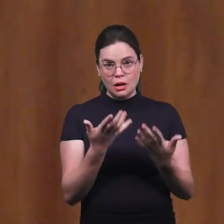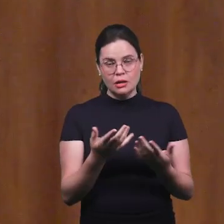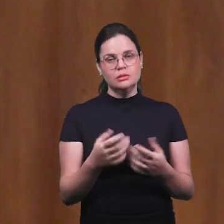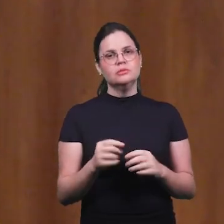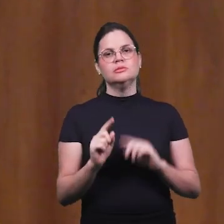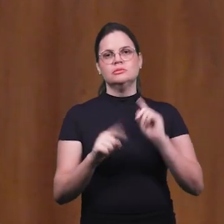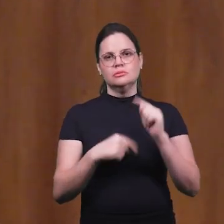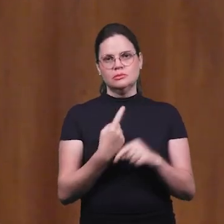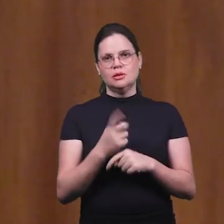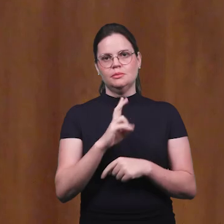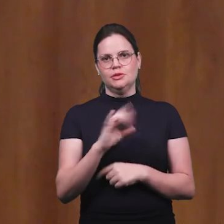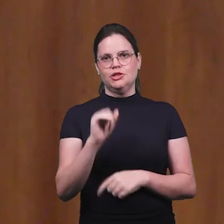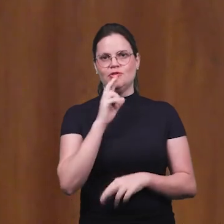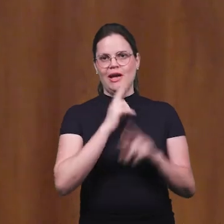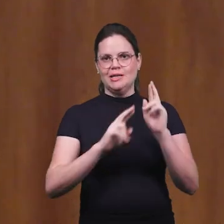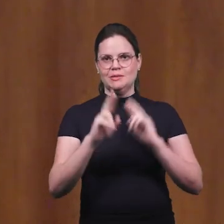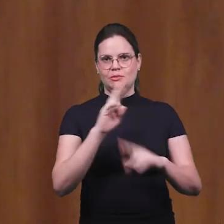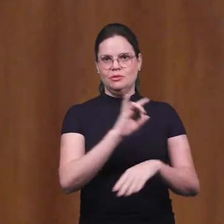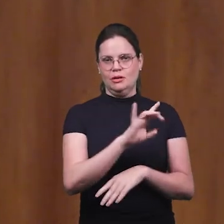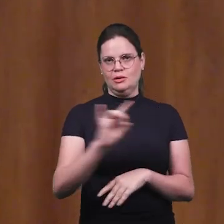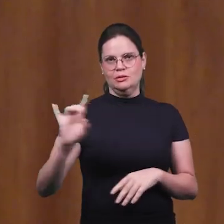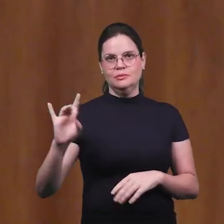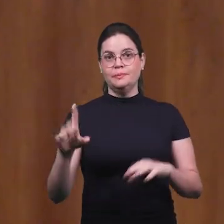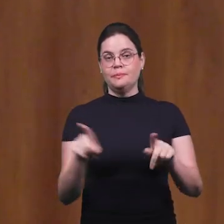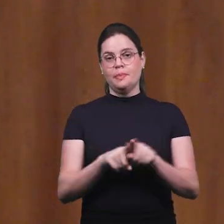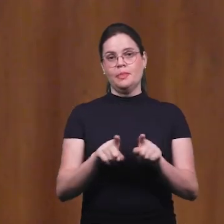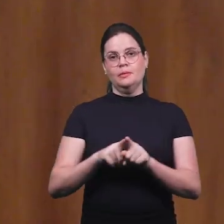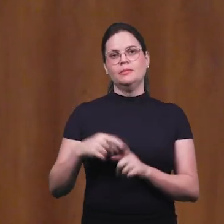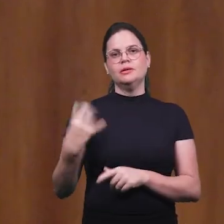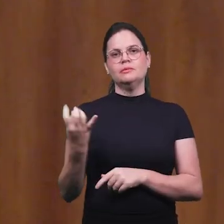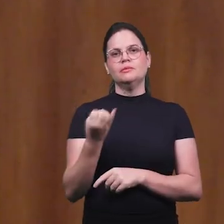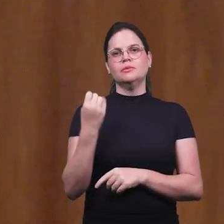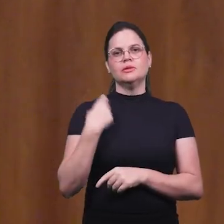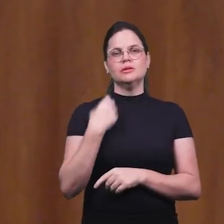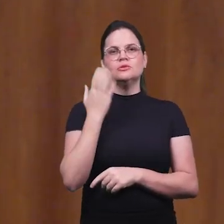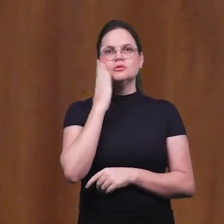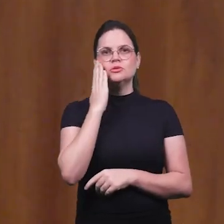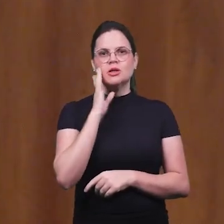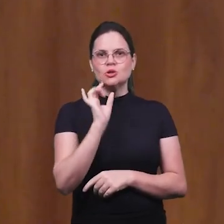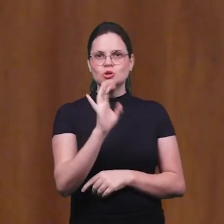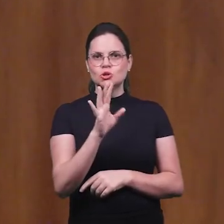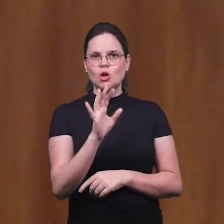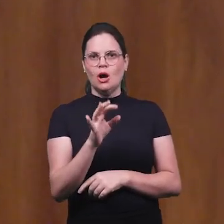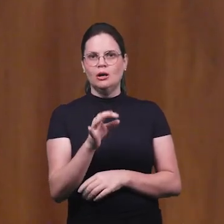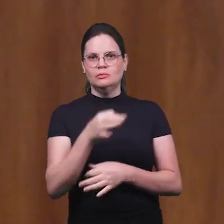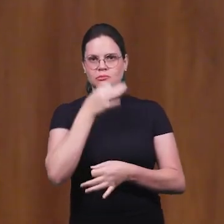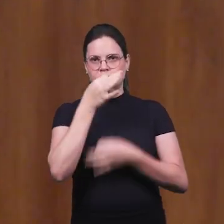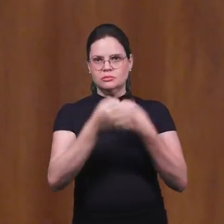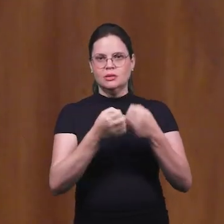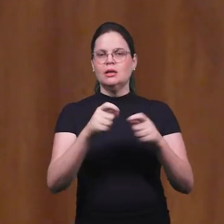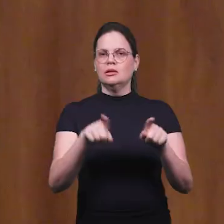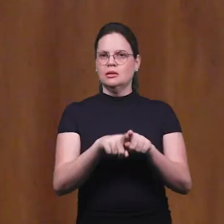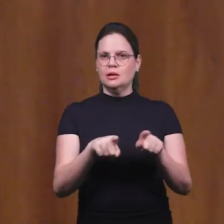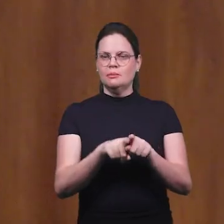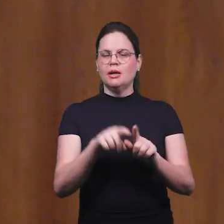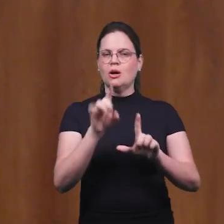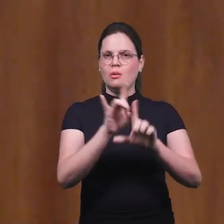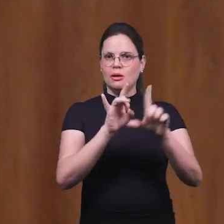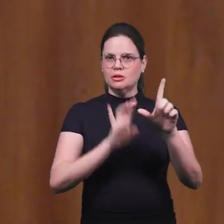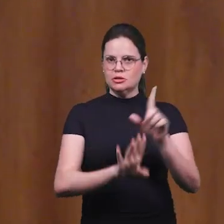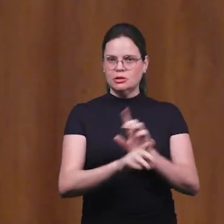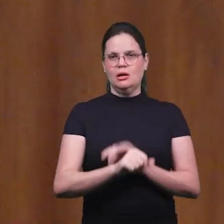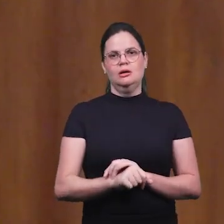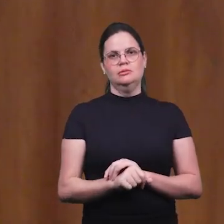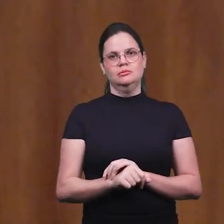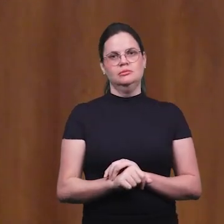posteriormente possa respondê-lo. É importante também que você possa também não apenas interagir conosco, mas compartilhe esse conteúdo com seus